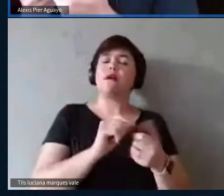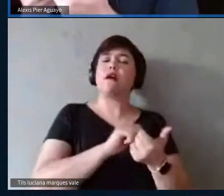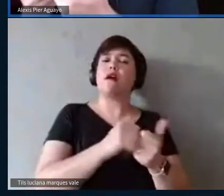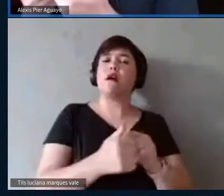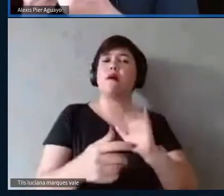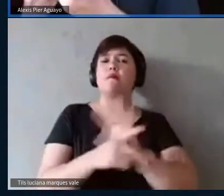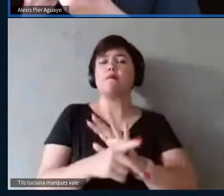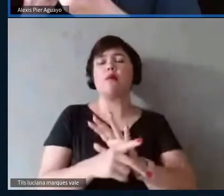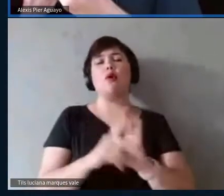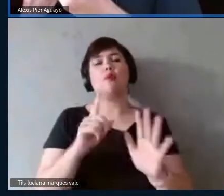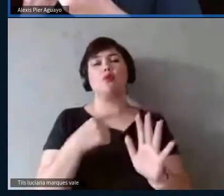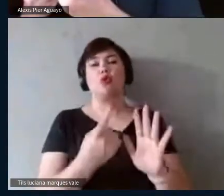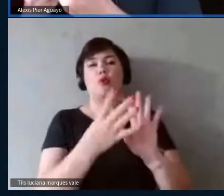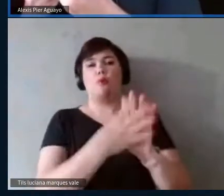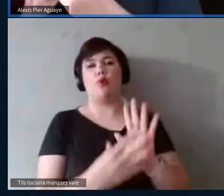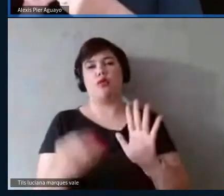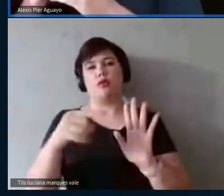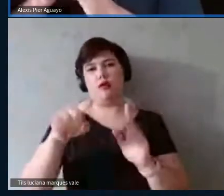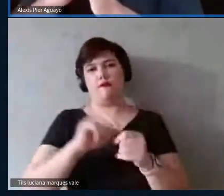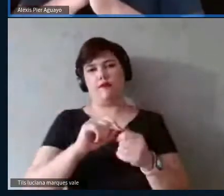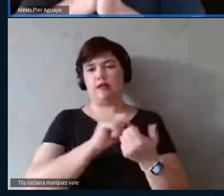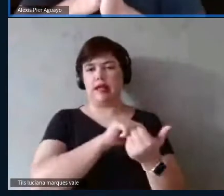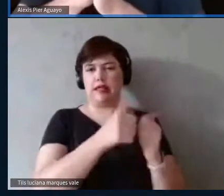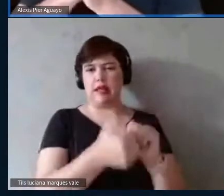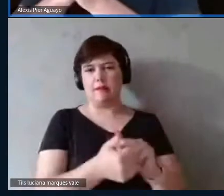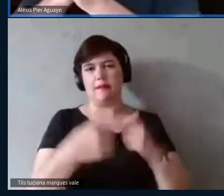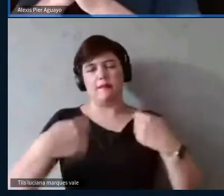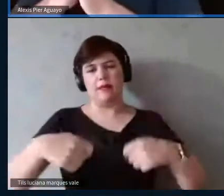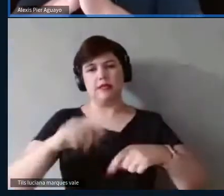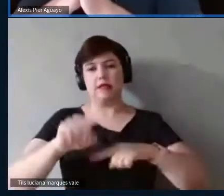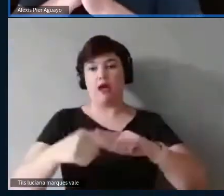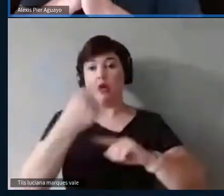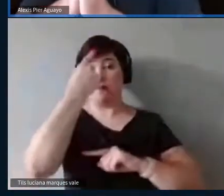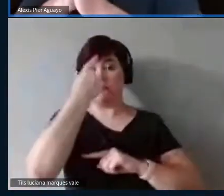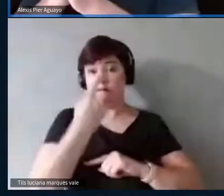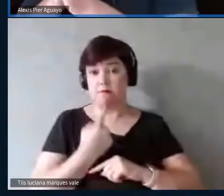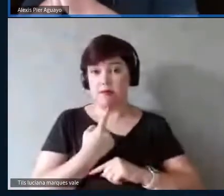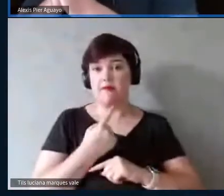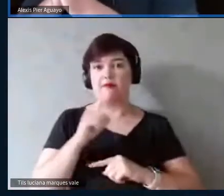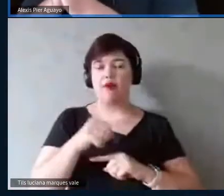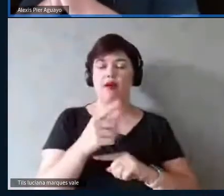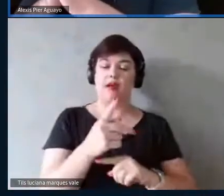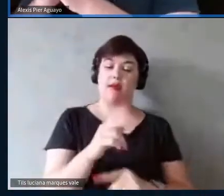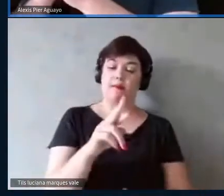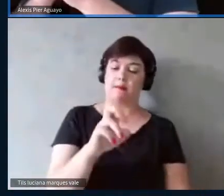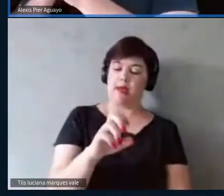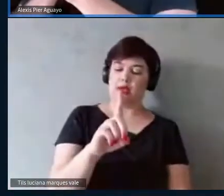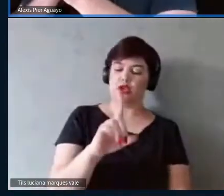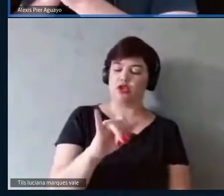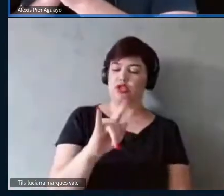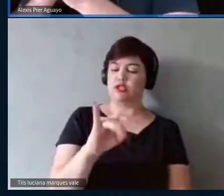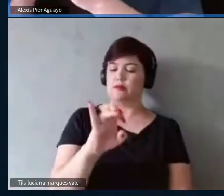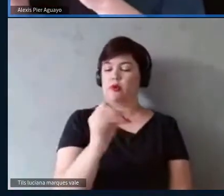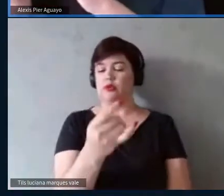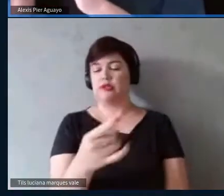modelo que a gente está trazendo, certo? De que esse é um perfil, essa predisposição